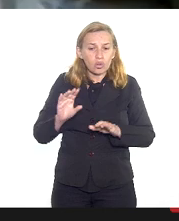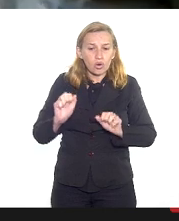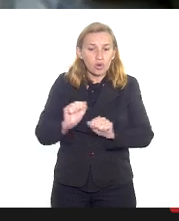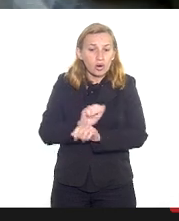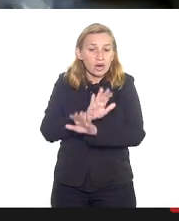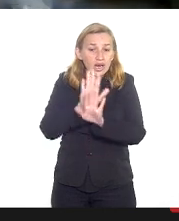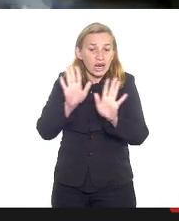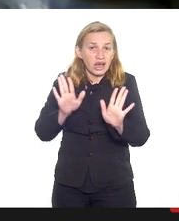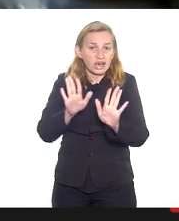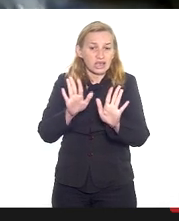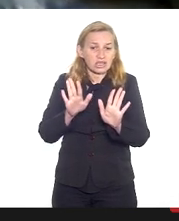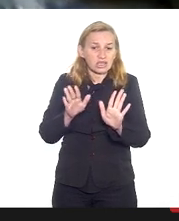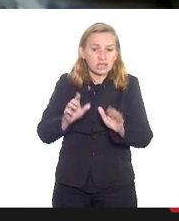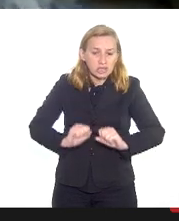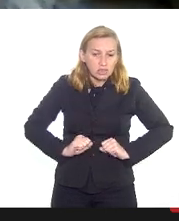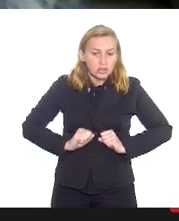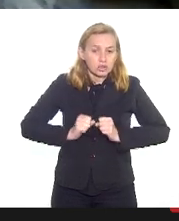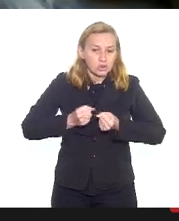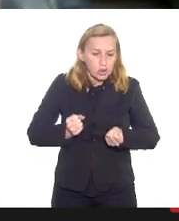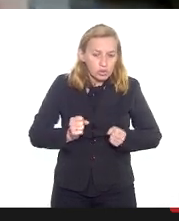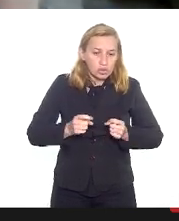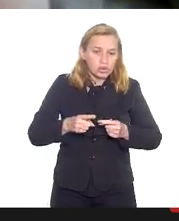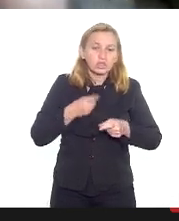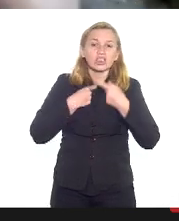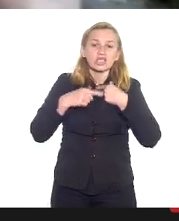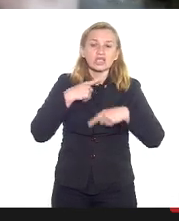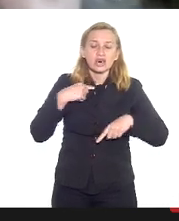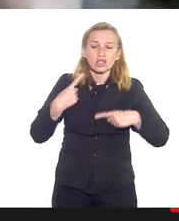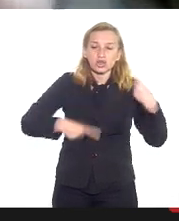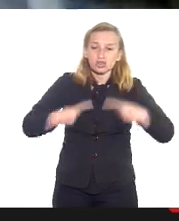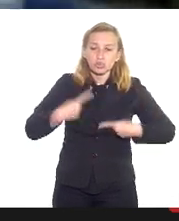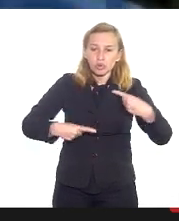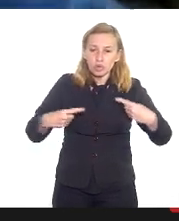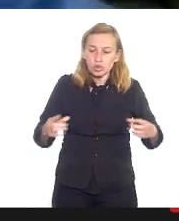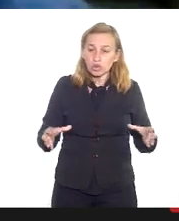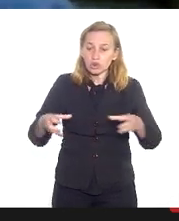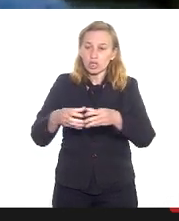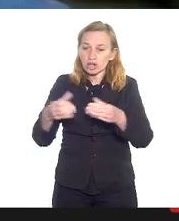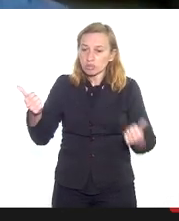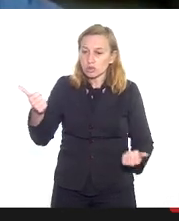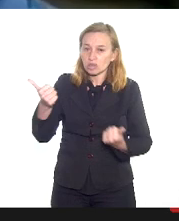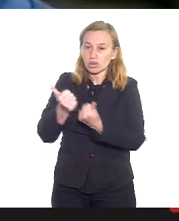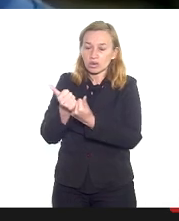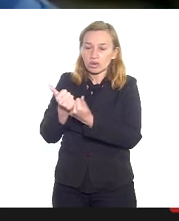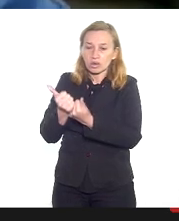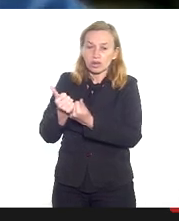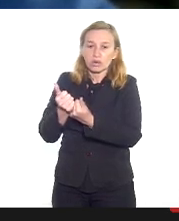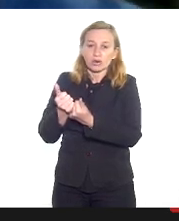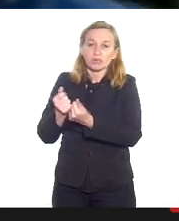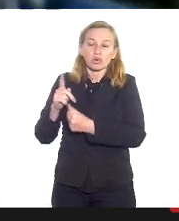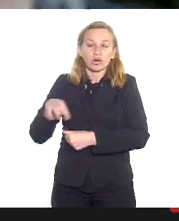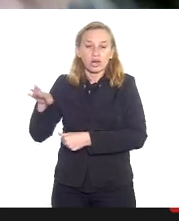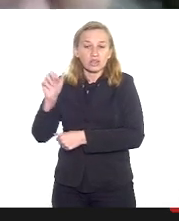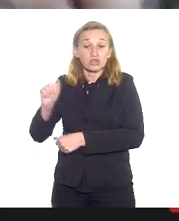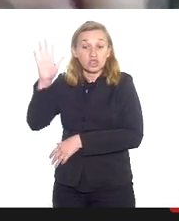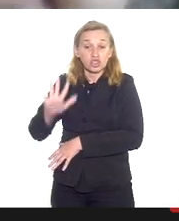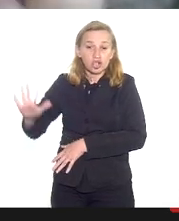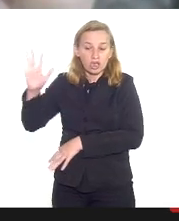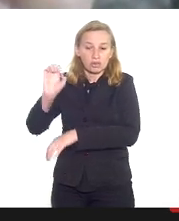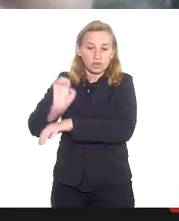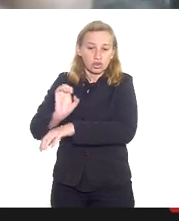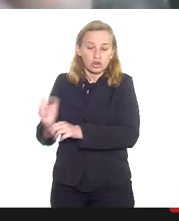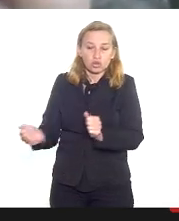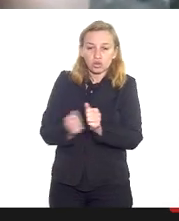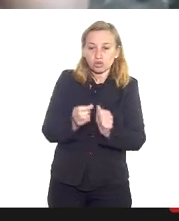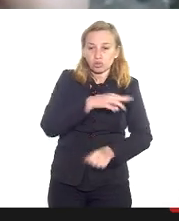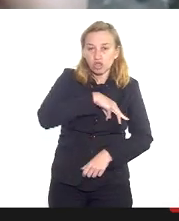transparência, vontade política e uma câmara de acordos na Procuradoria-Geral do Estado, junto com o Ministério